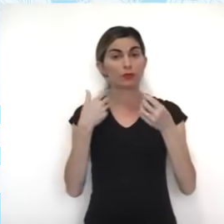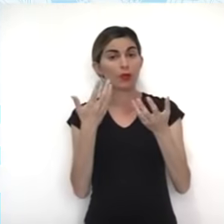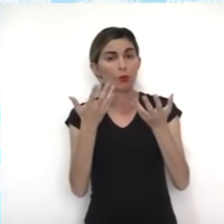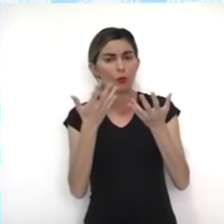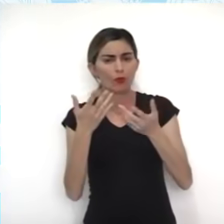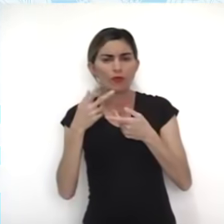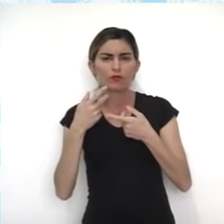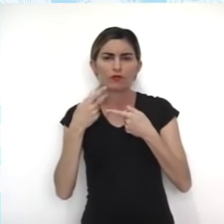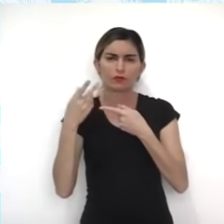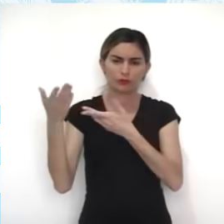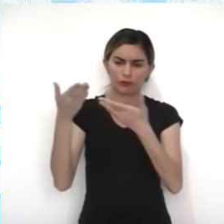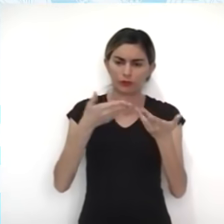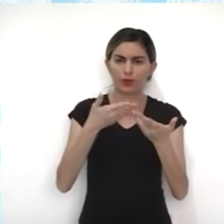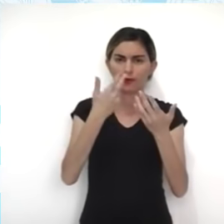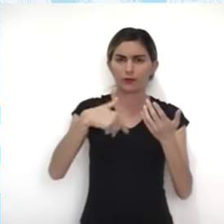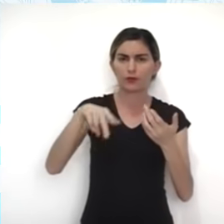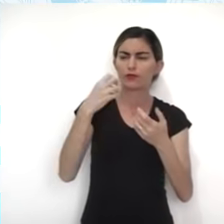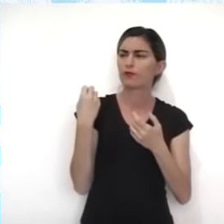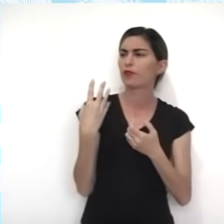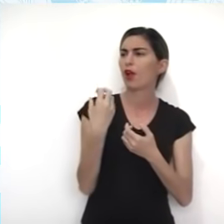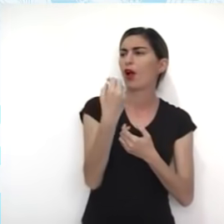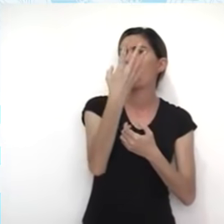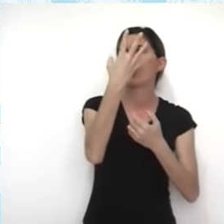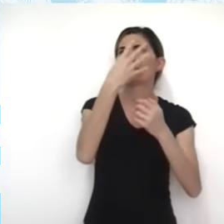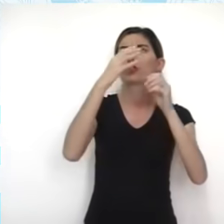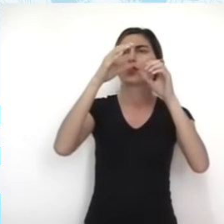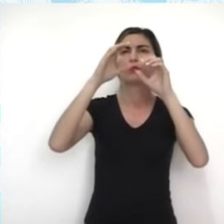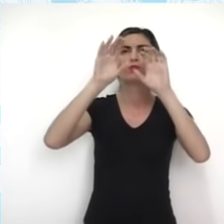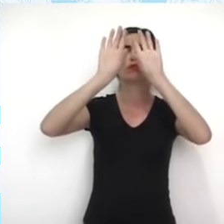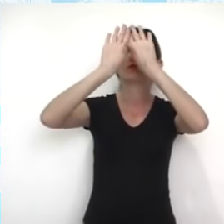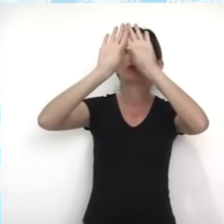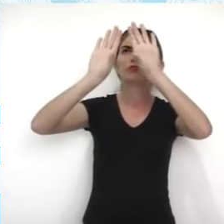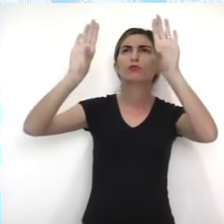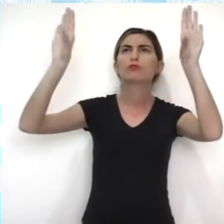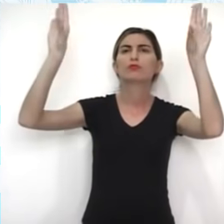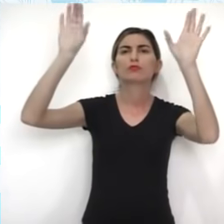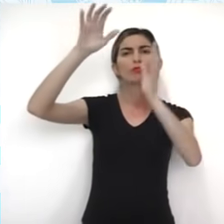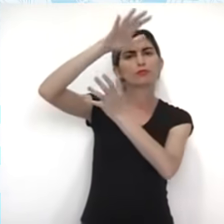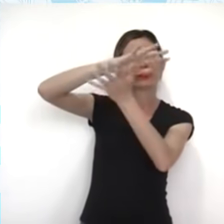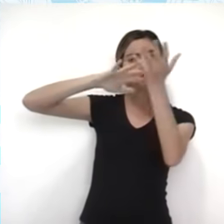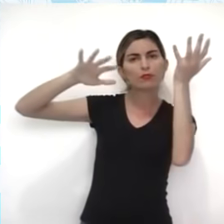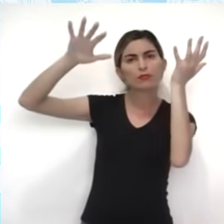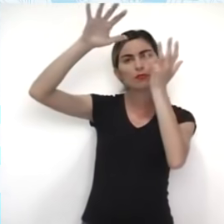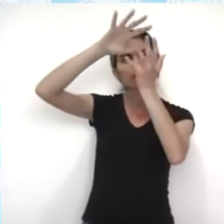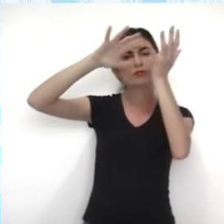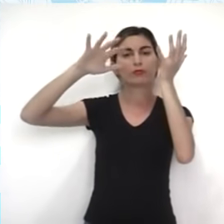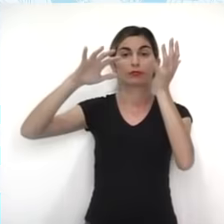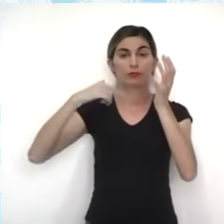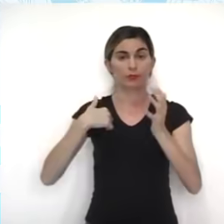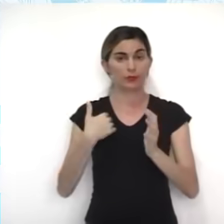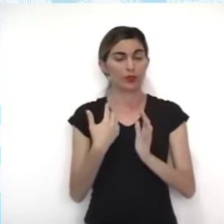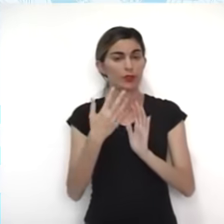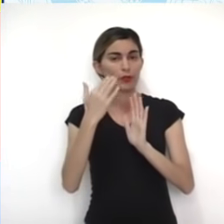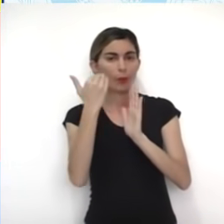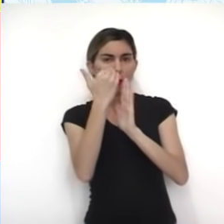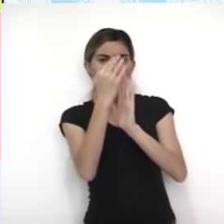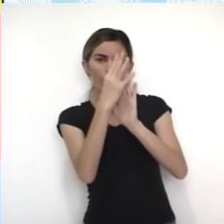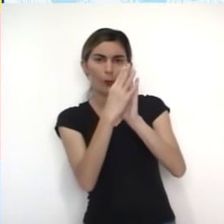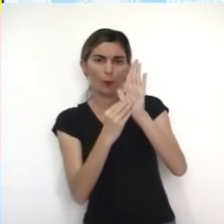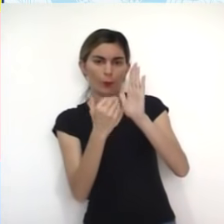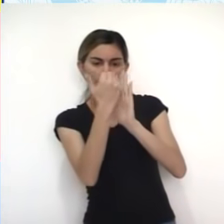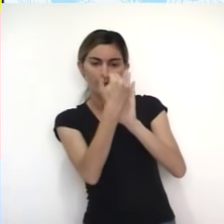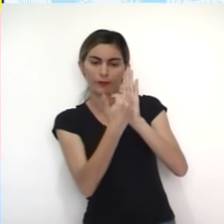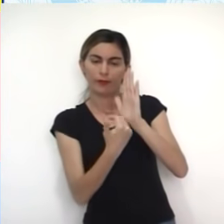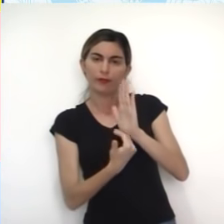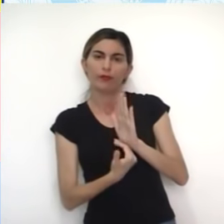gosto de convidar vocês para fazer uma viagem pelo universo e embarcar nessa espaçonave nós vamos seguir um roteiro